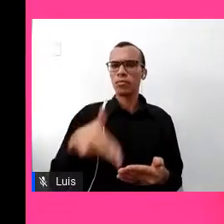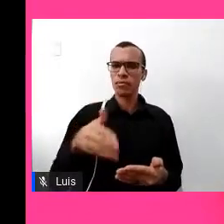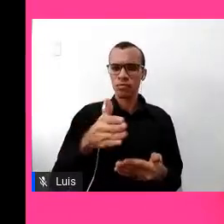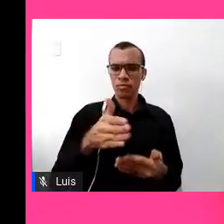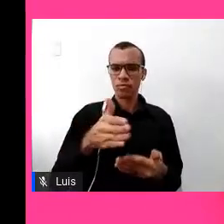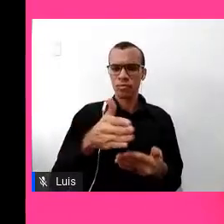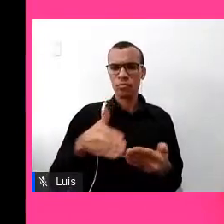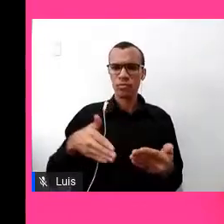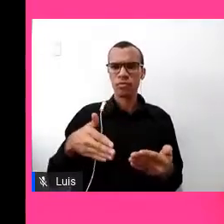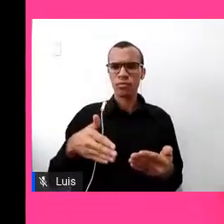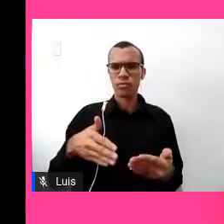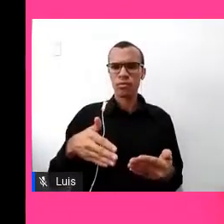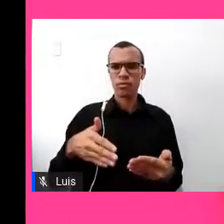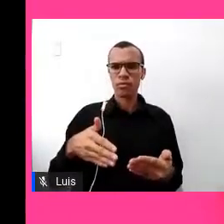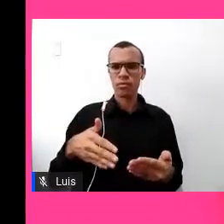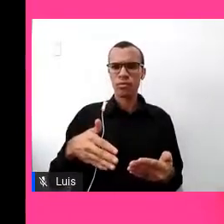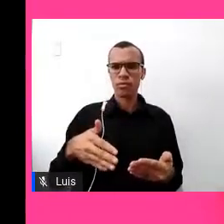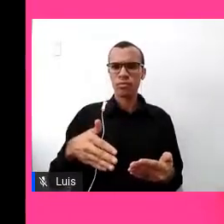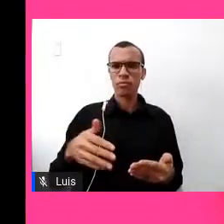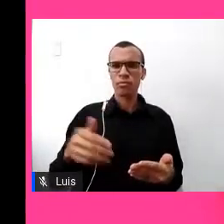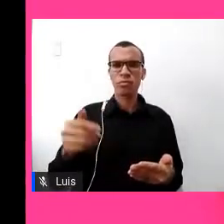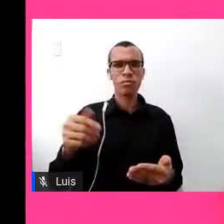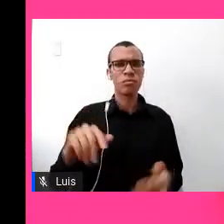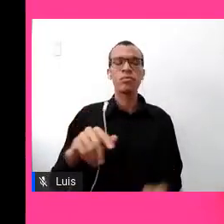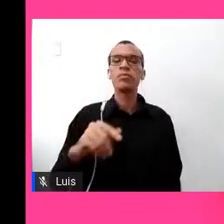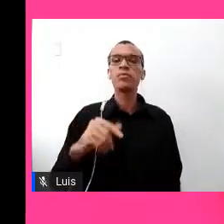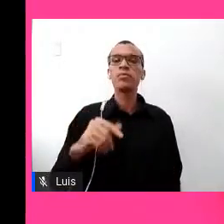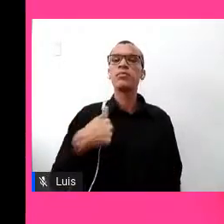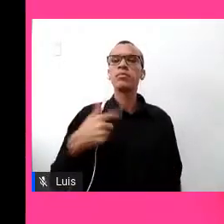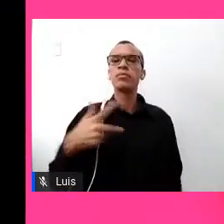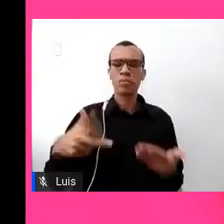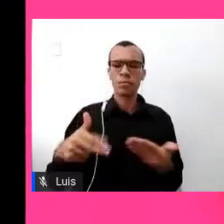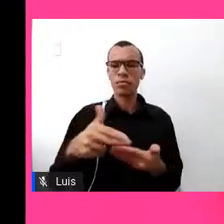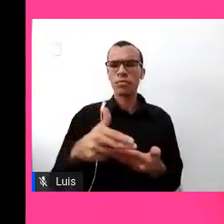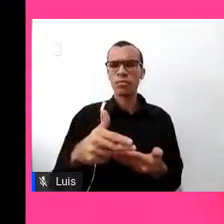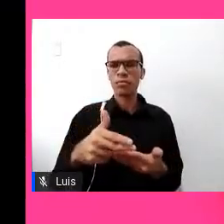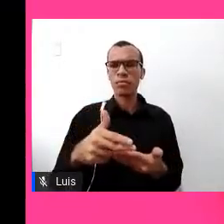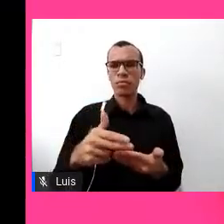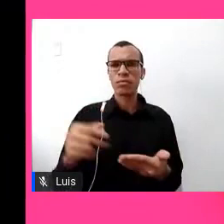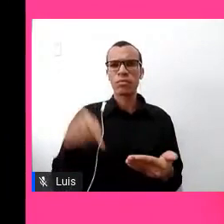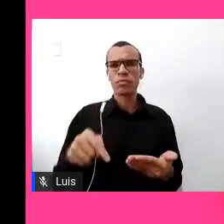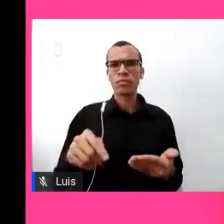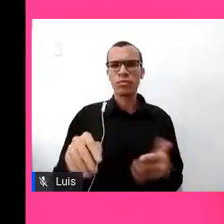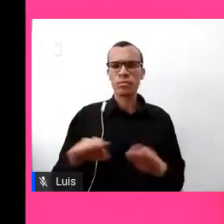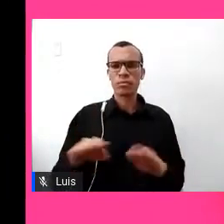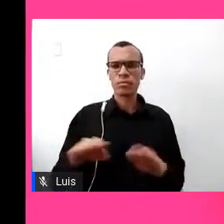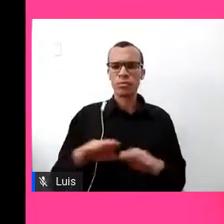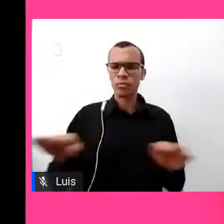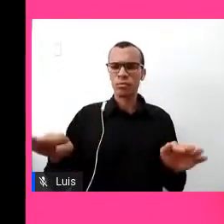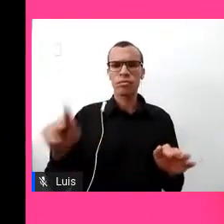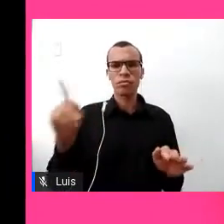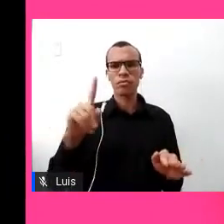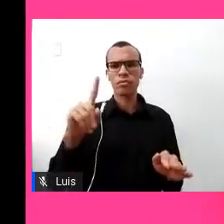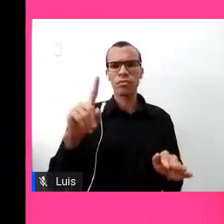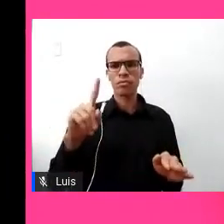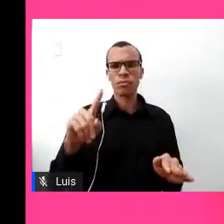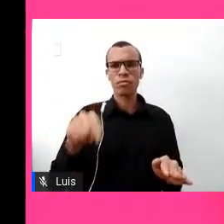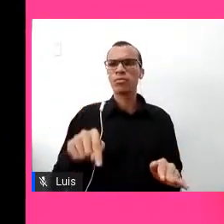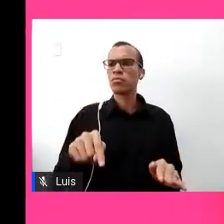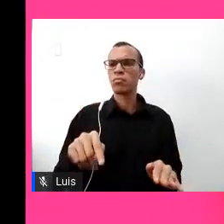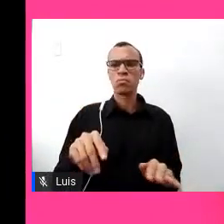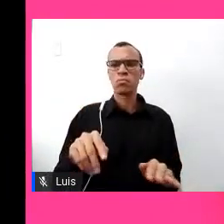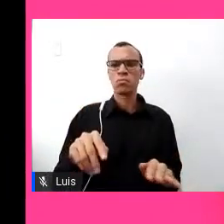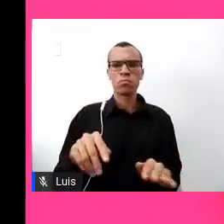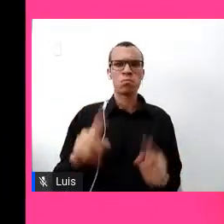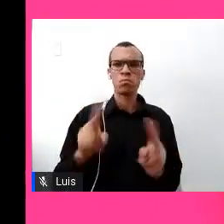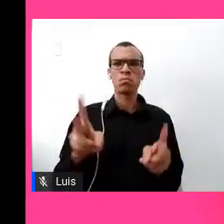ó, eu não corto a base de corte. A base de corte continua intacta. Ela não vai